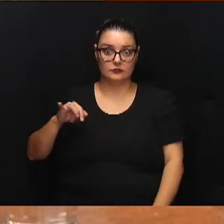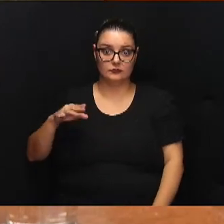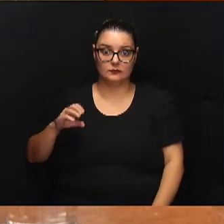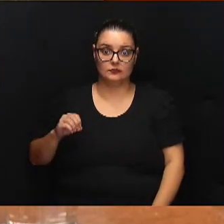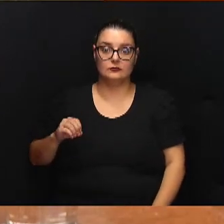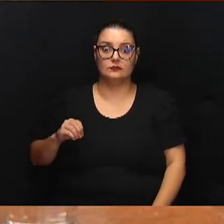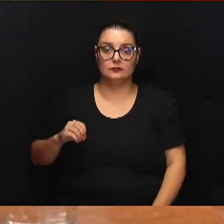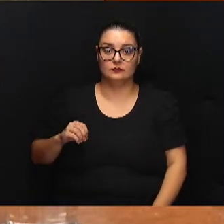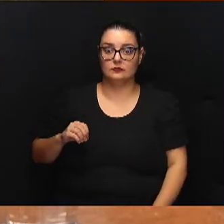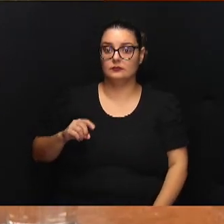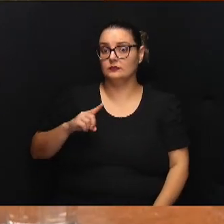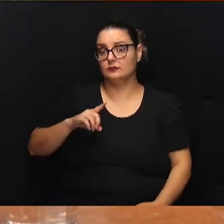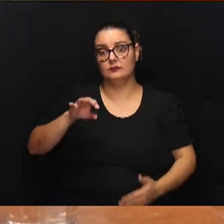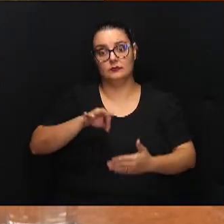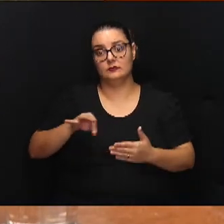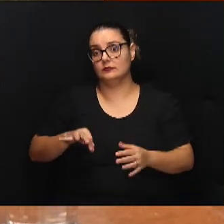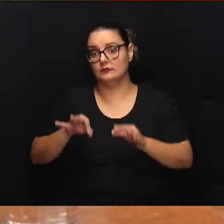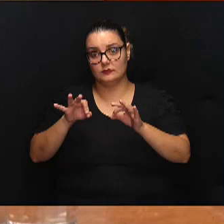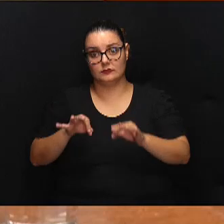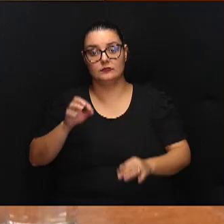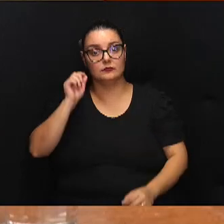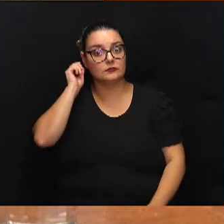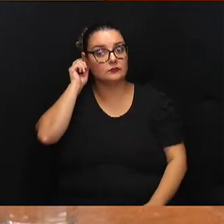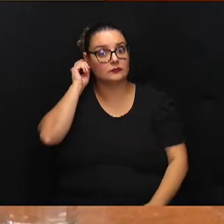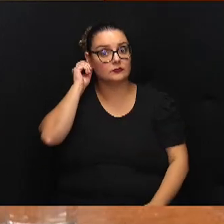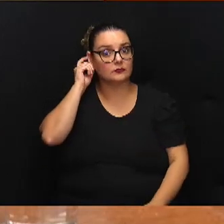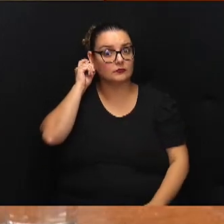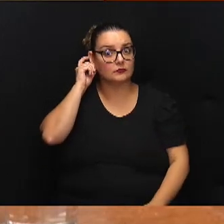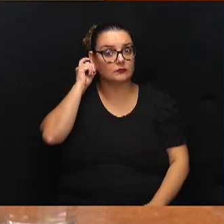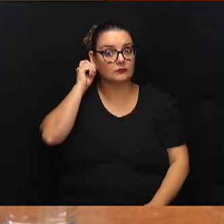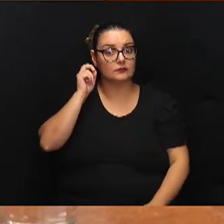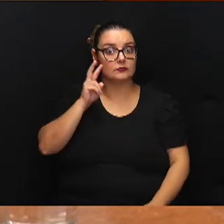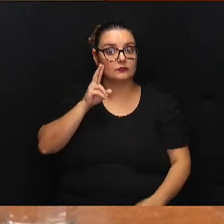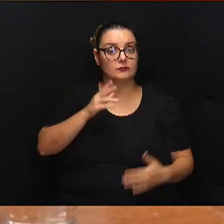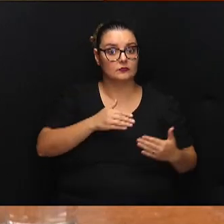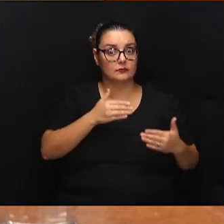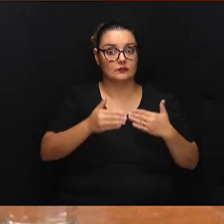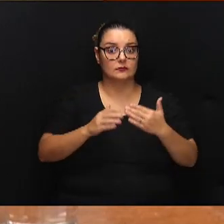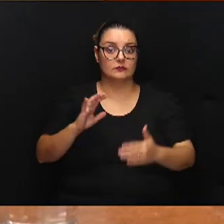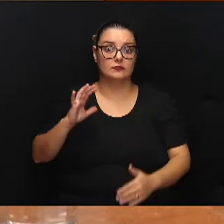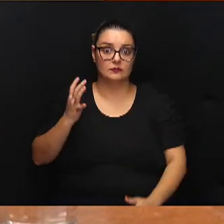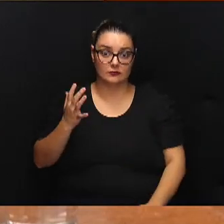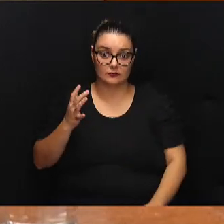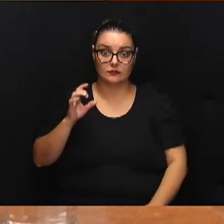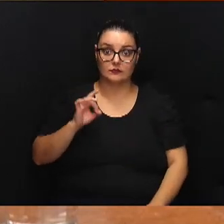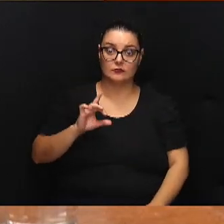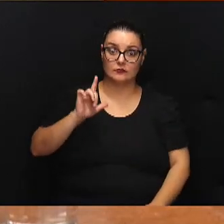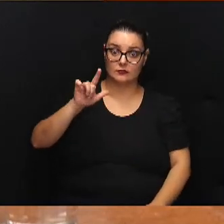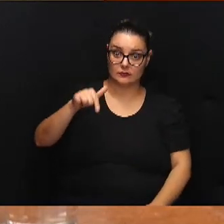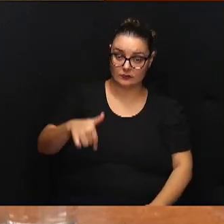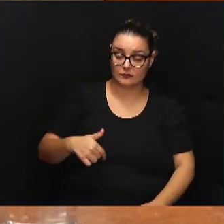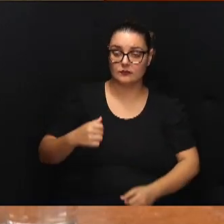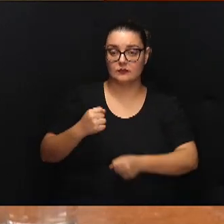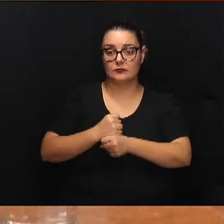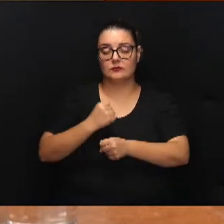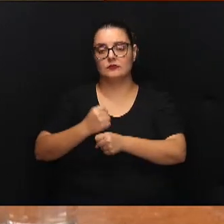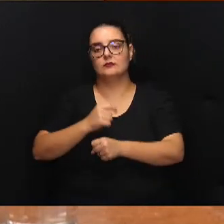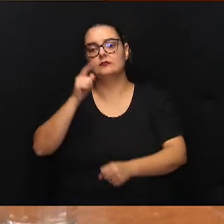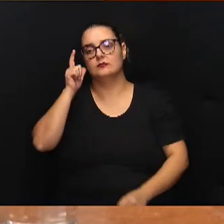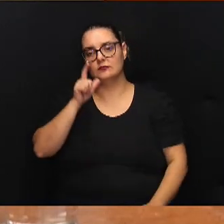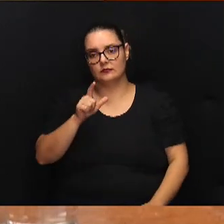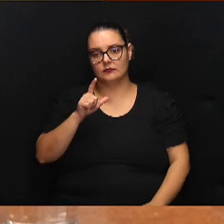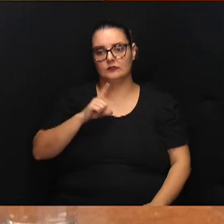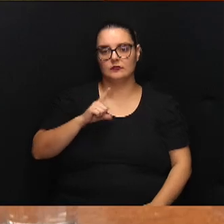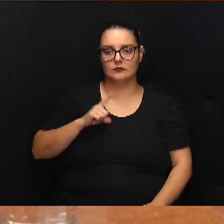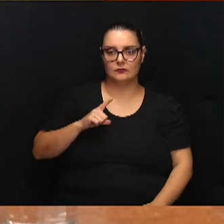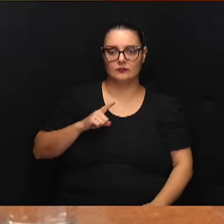provavelmente não ia corrigir da forma correta. Vi tudo isso acontecer e somente depois de alguns anos eu consegui ter um aparelhinho